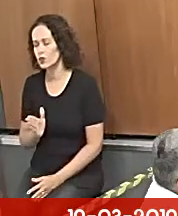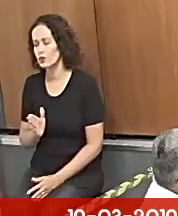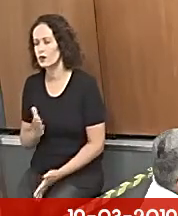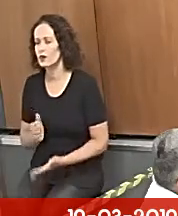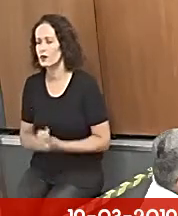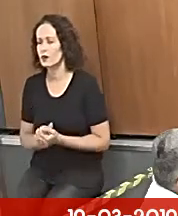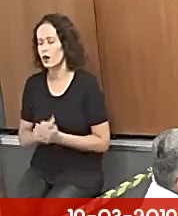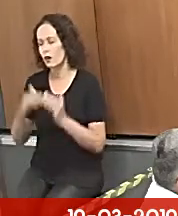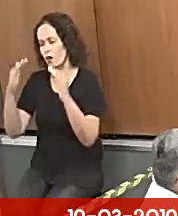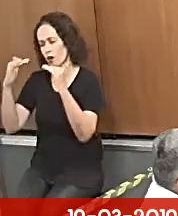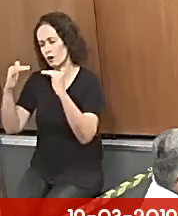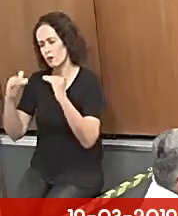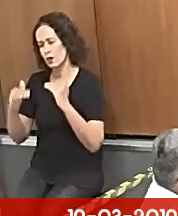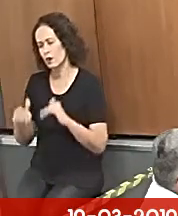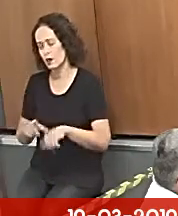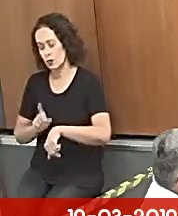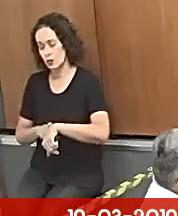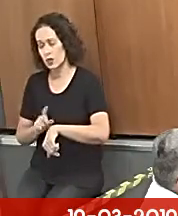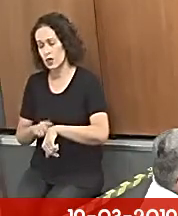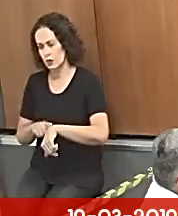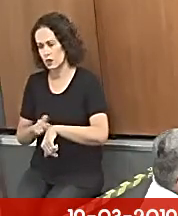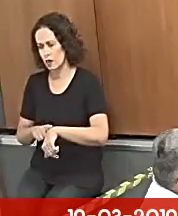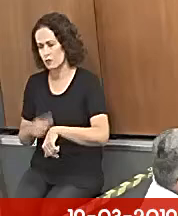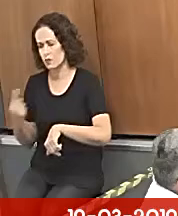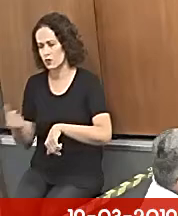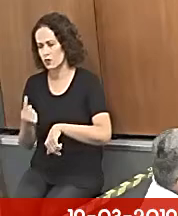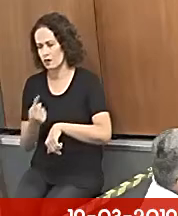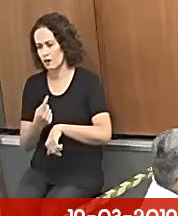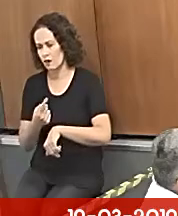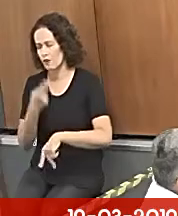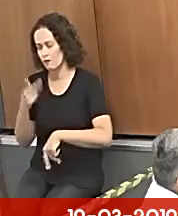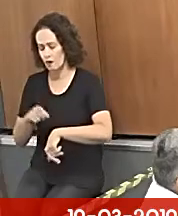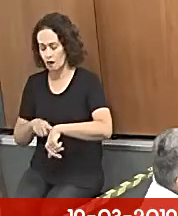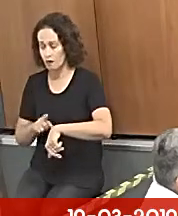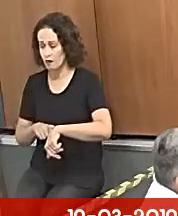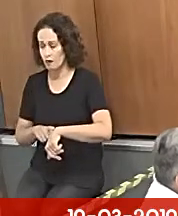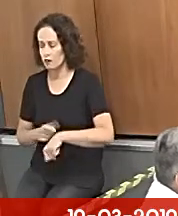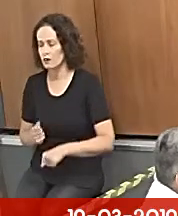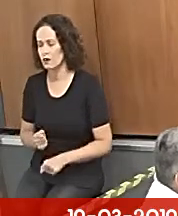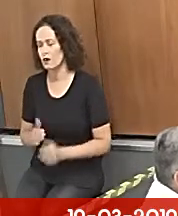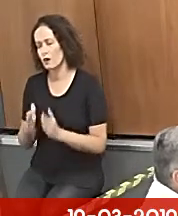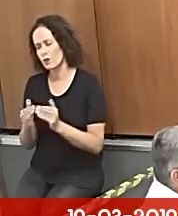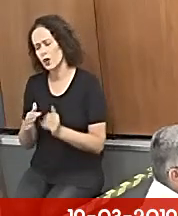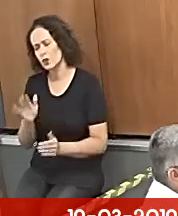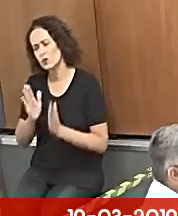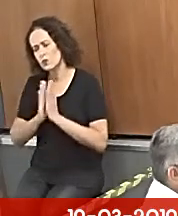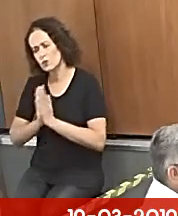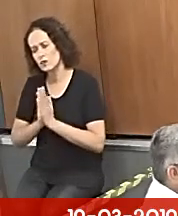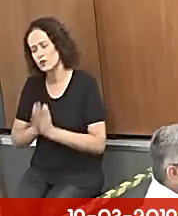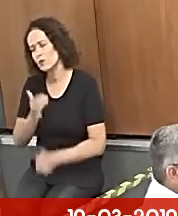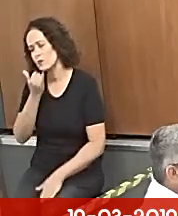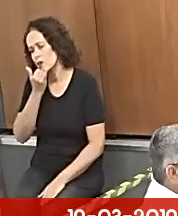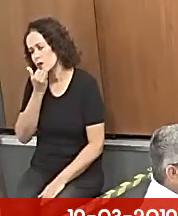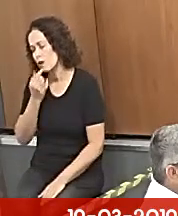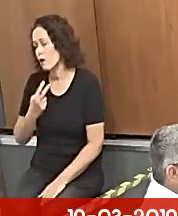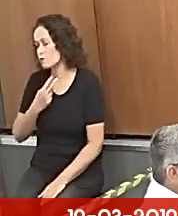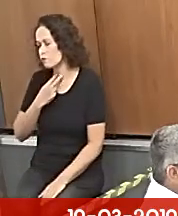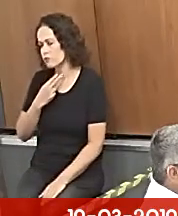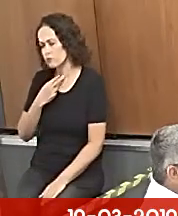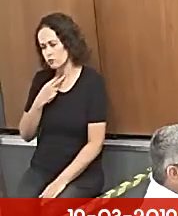painel o tempo de fala de cada um tão presidente vai conduzir peço mais uma vez perdão a vocês de não poder